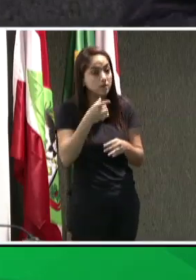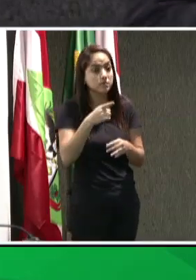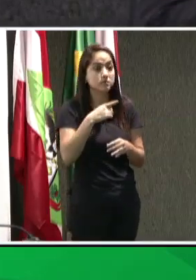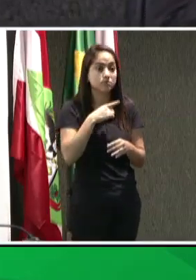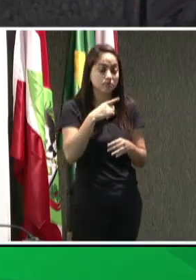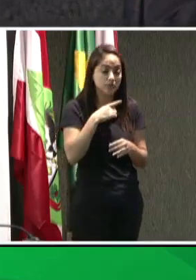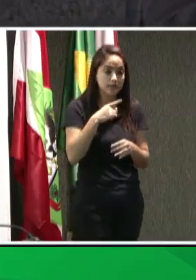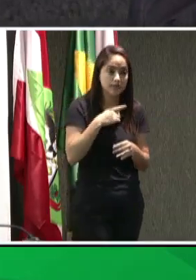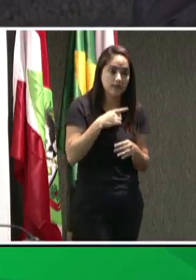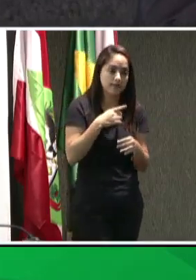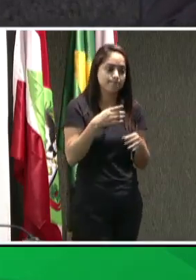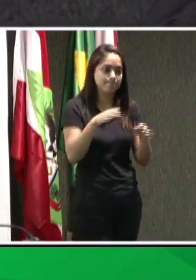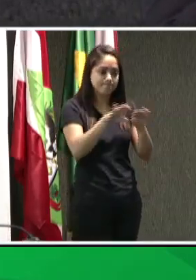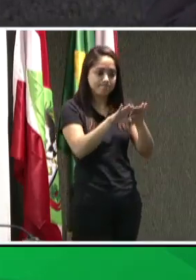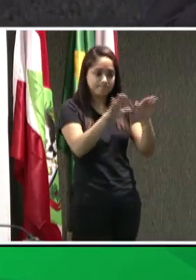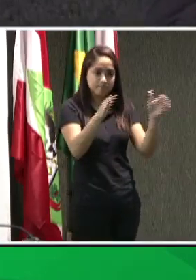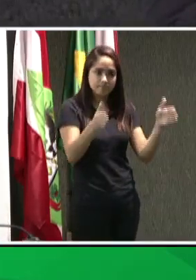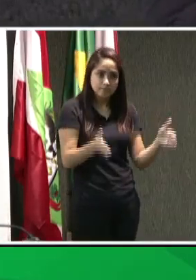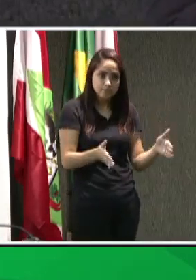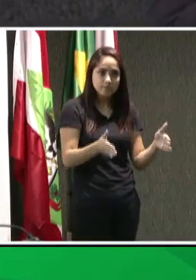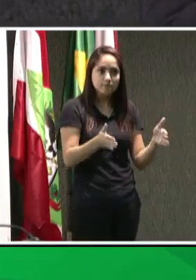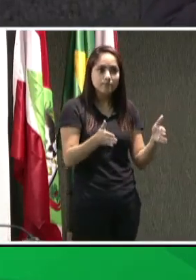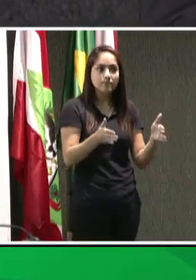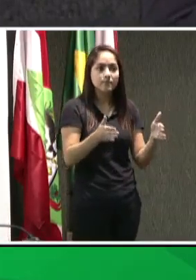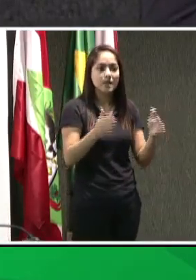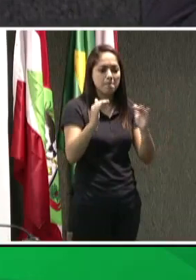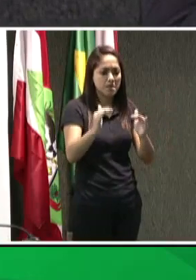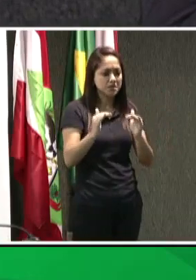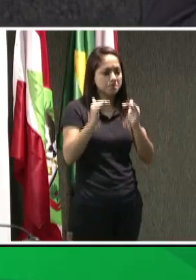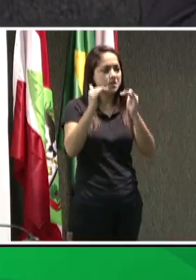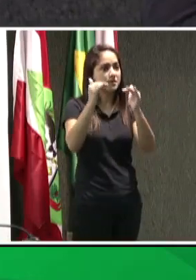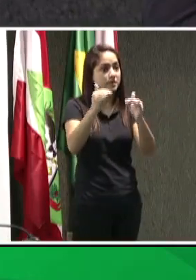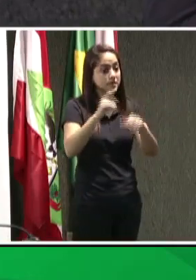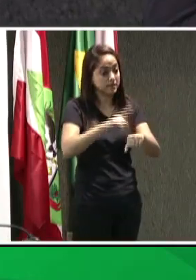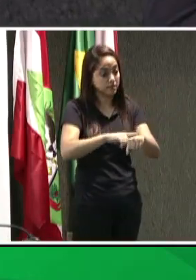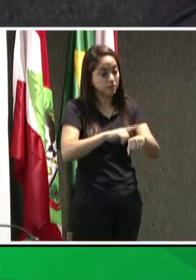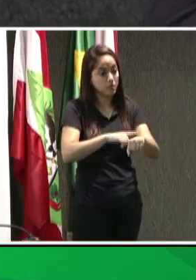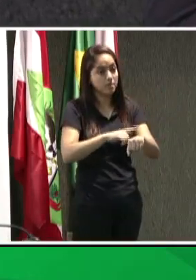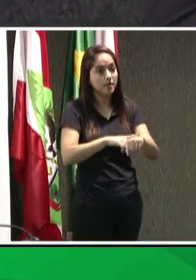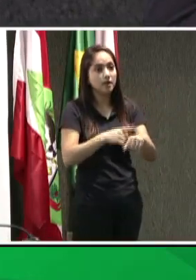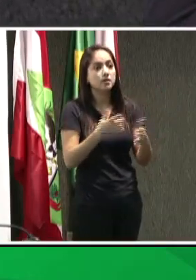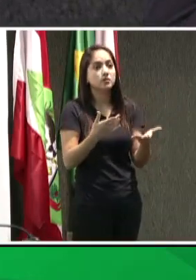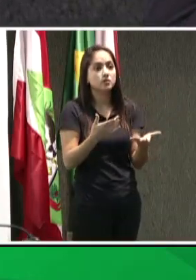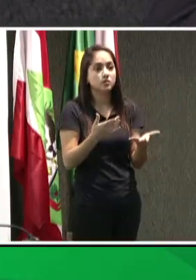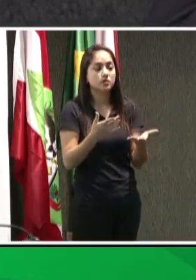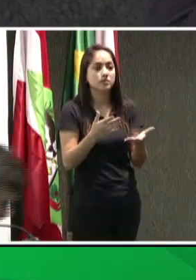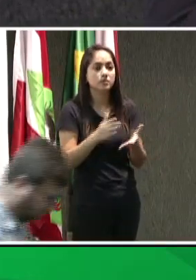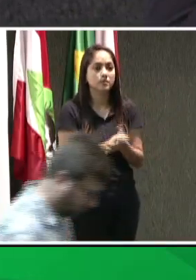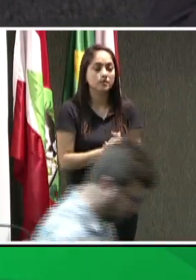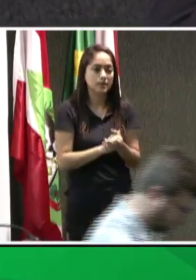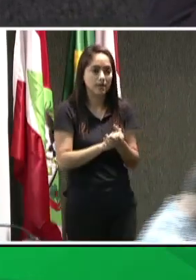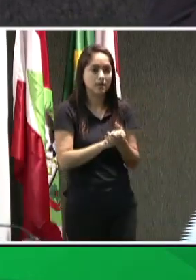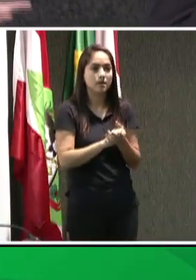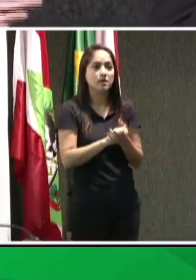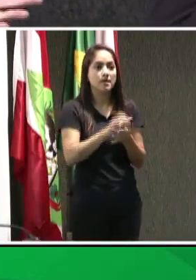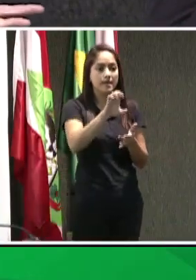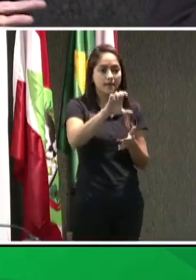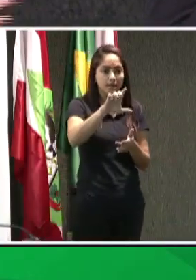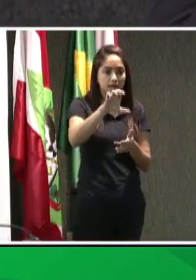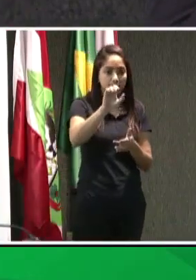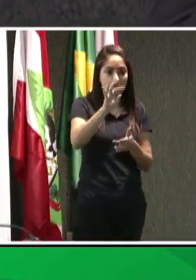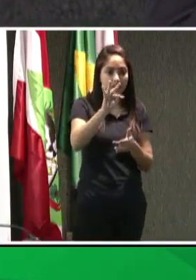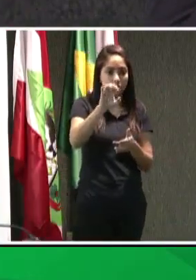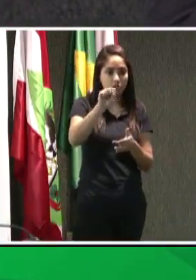temos a bancada mais privilegiada nesse momento, que é a bancada rentista, que são os donos dos